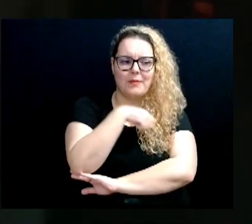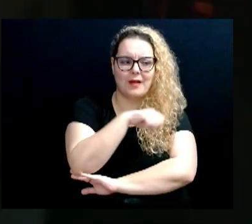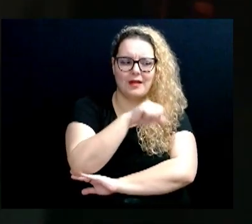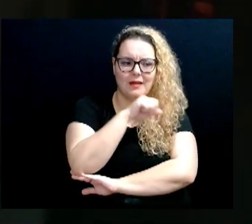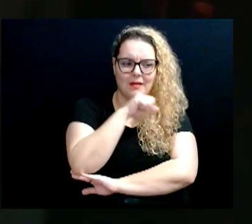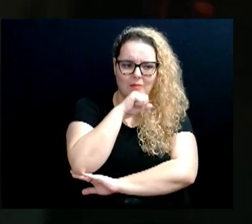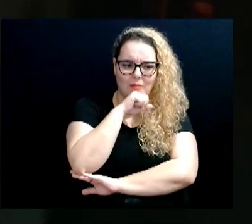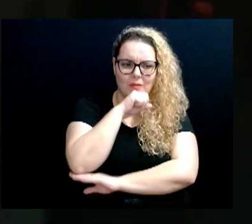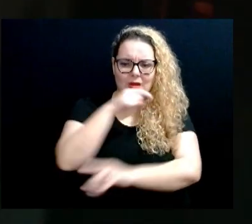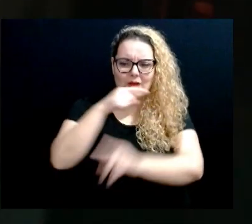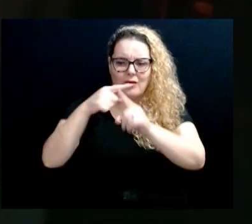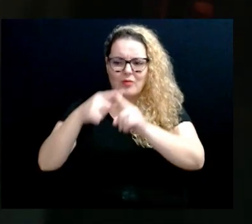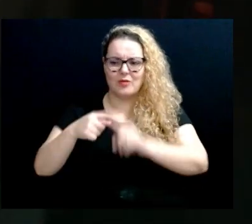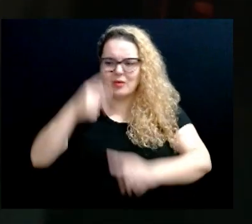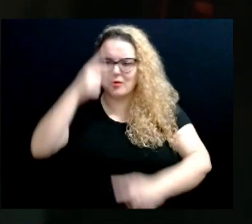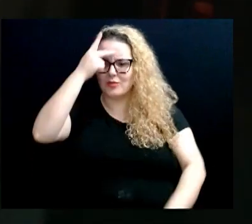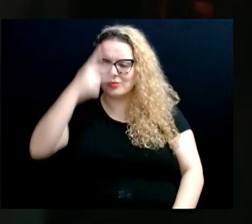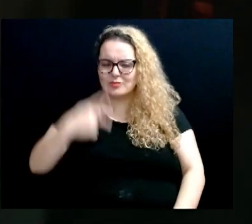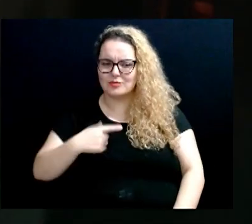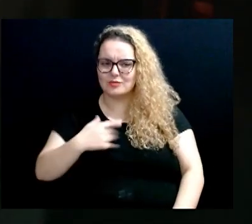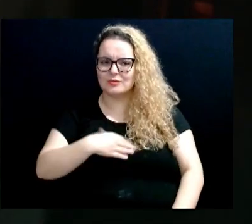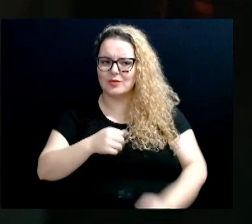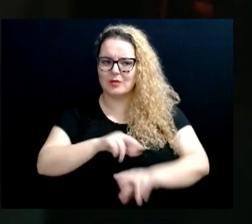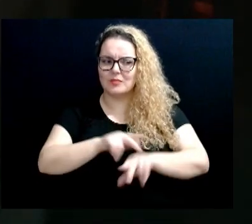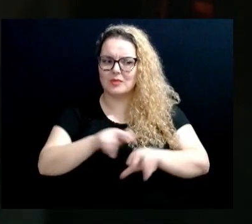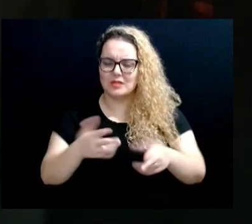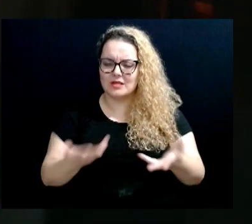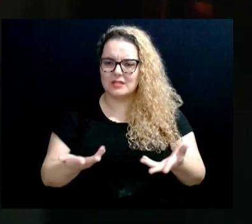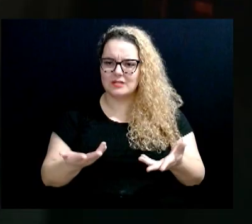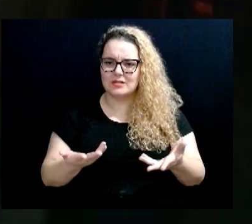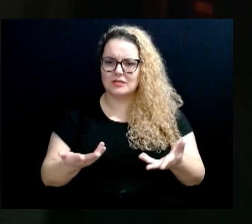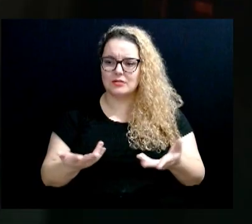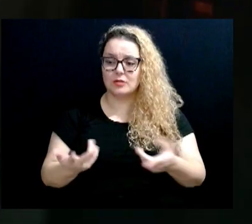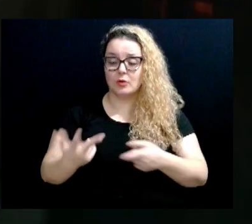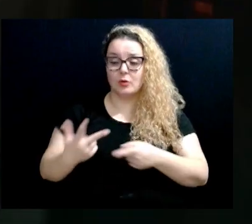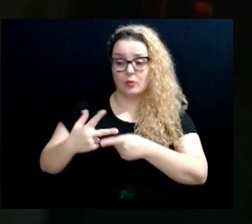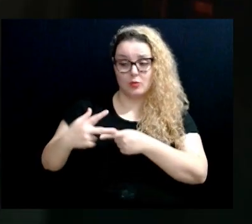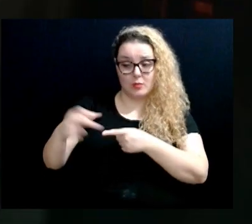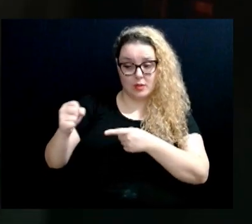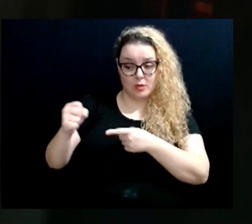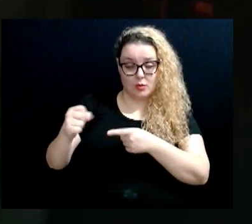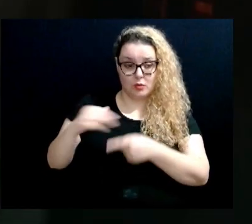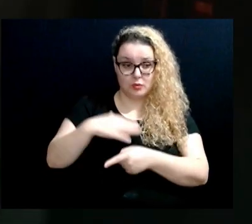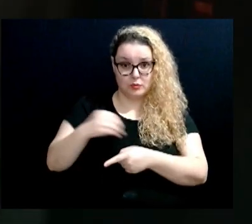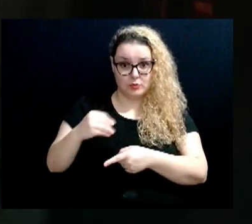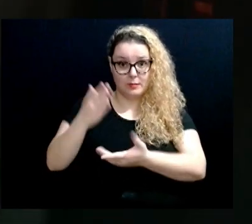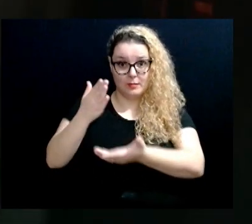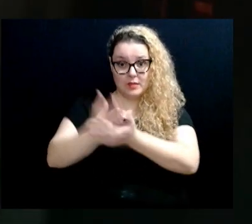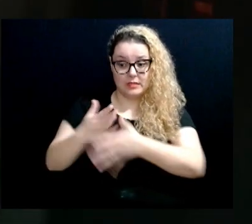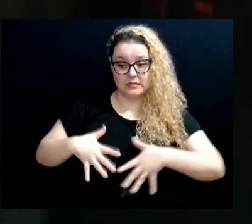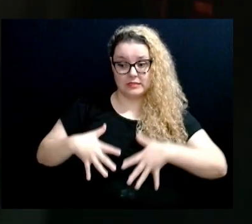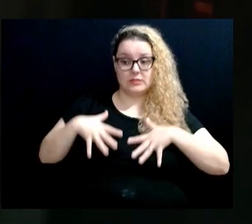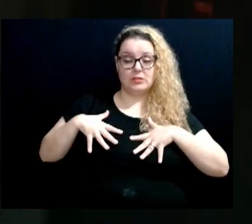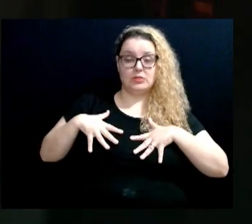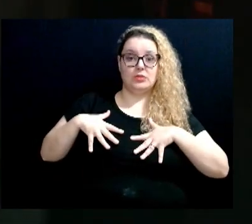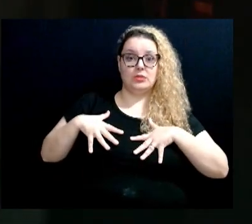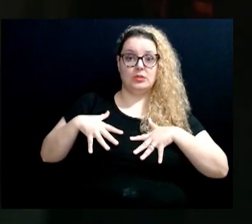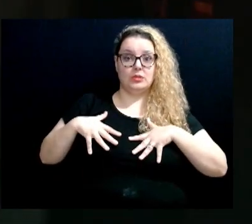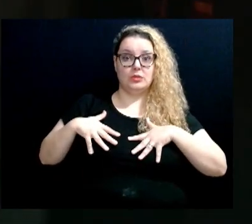próprios filhos? Quando uma conquista deixa de ser motivo de orgulho e passa a